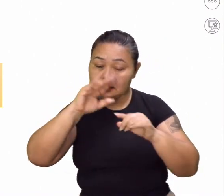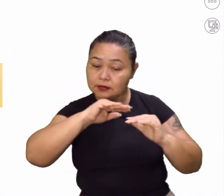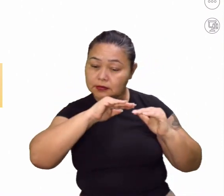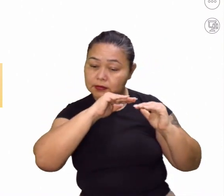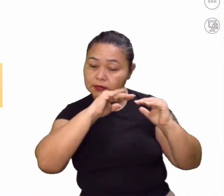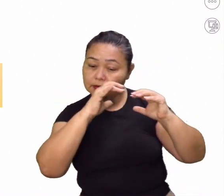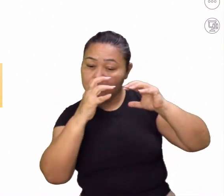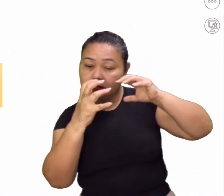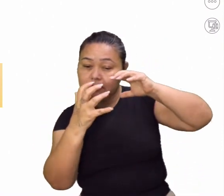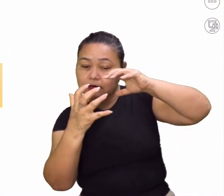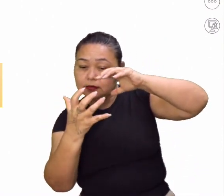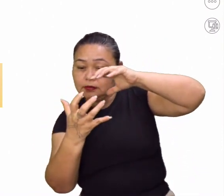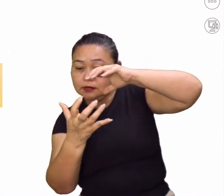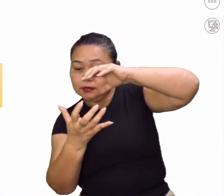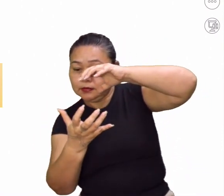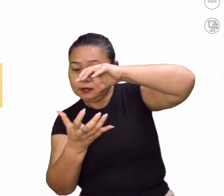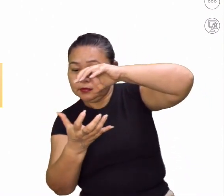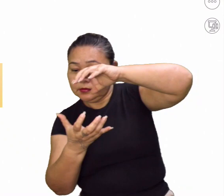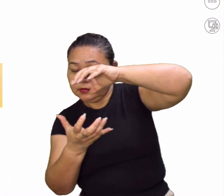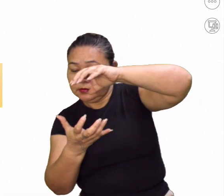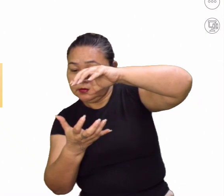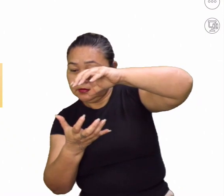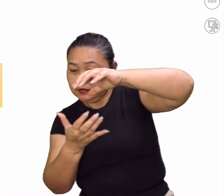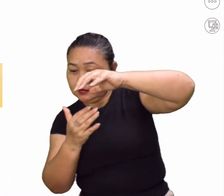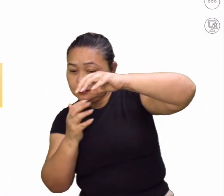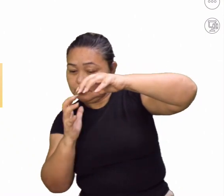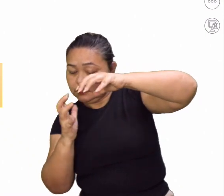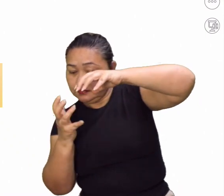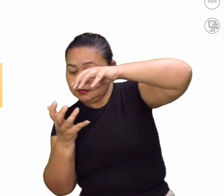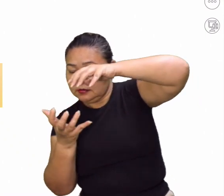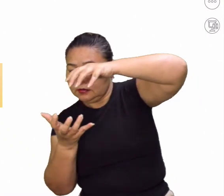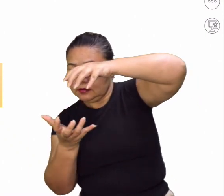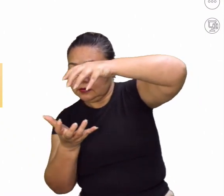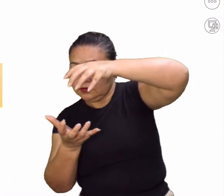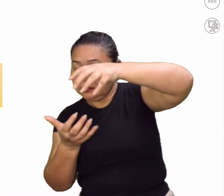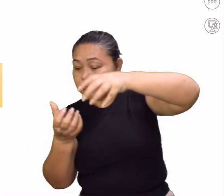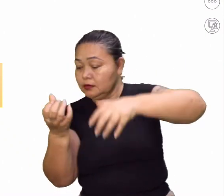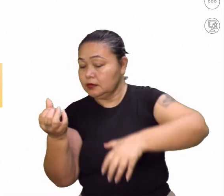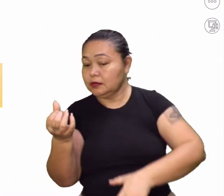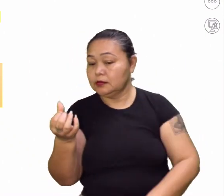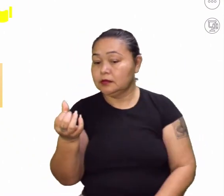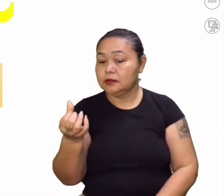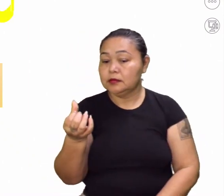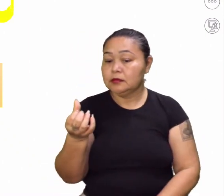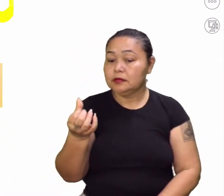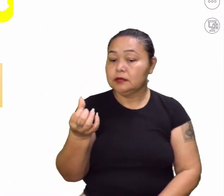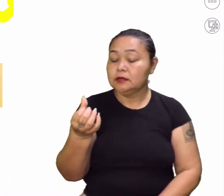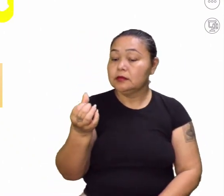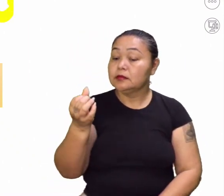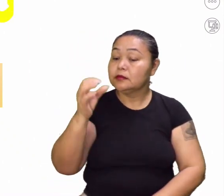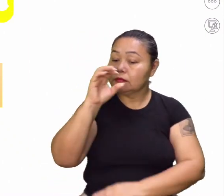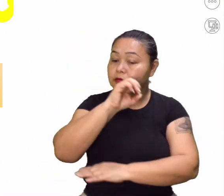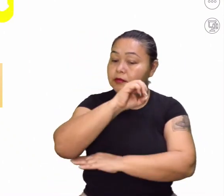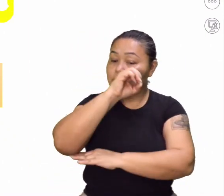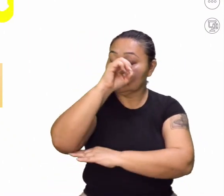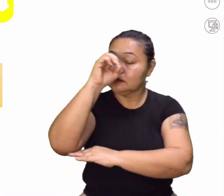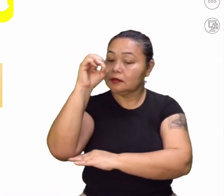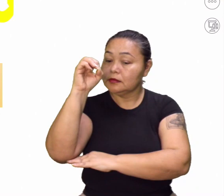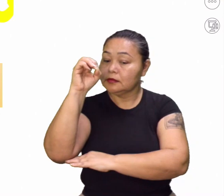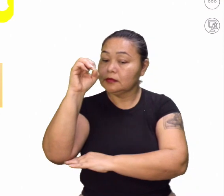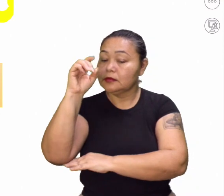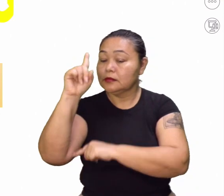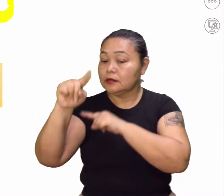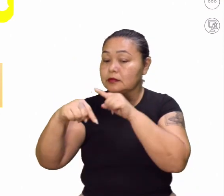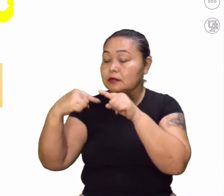da Terra, essa circunferência andou um pouco mais, e aí já é 6, então já vai estar dia. 6 horas da